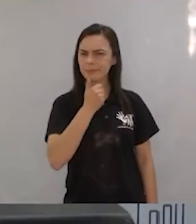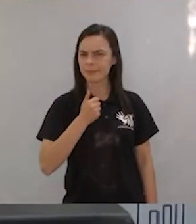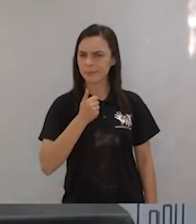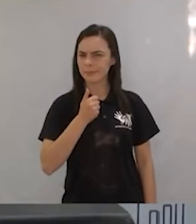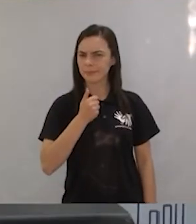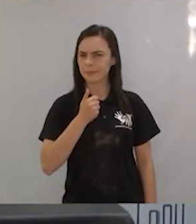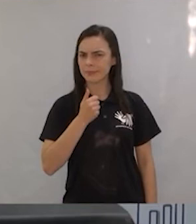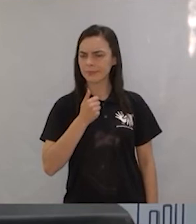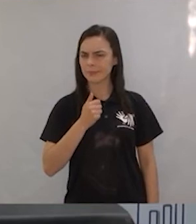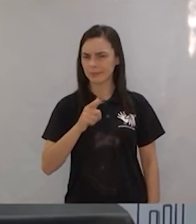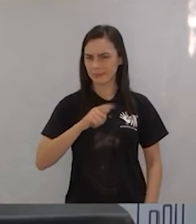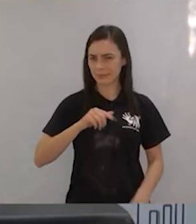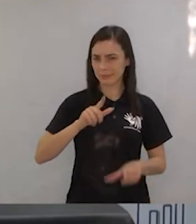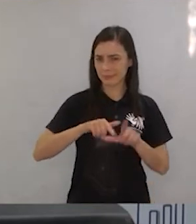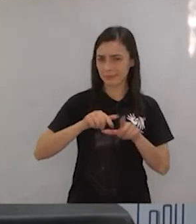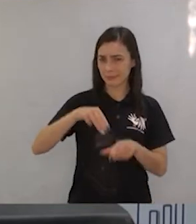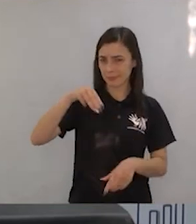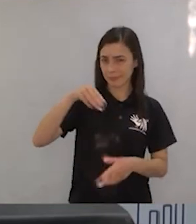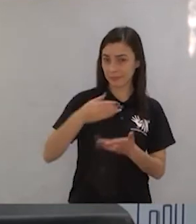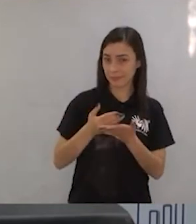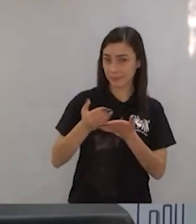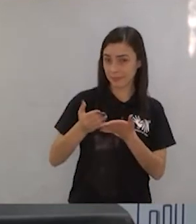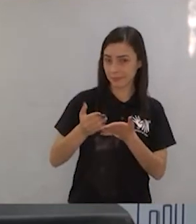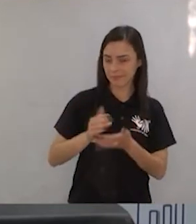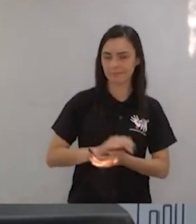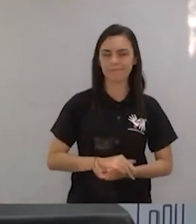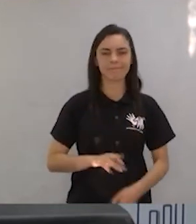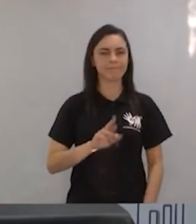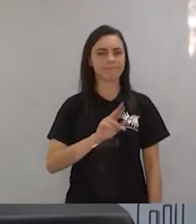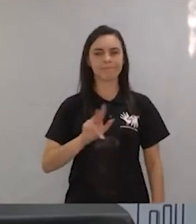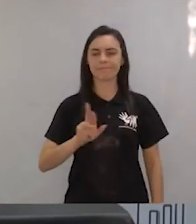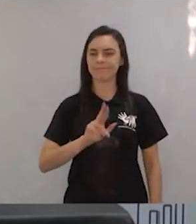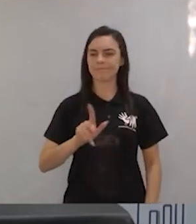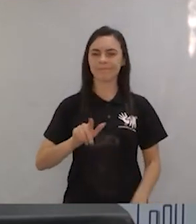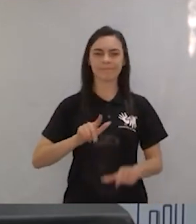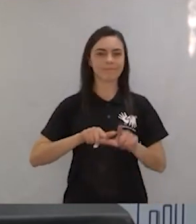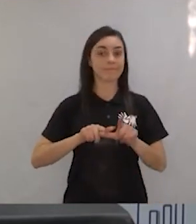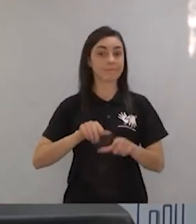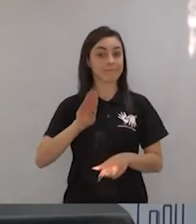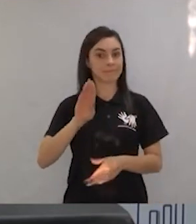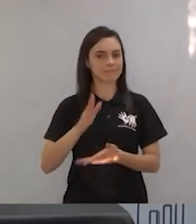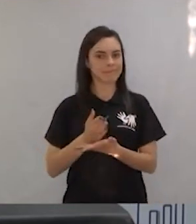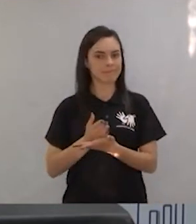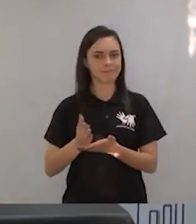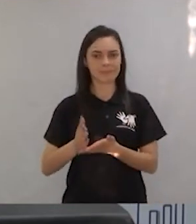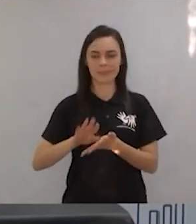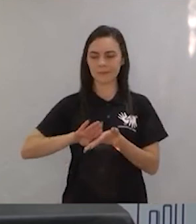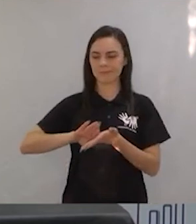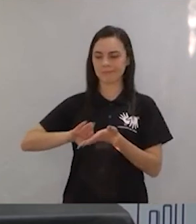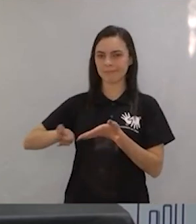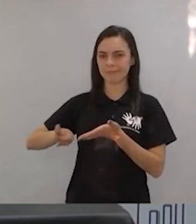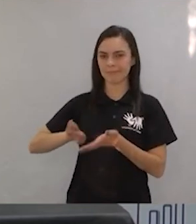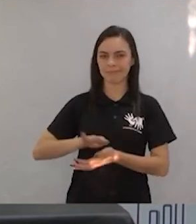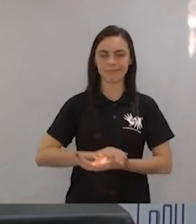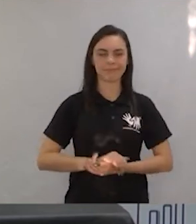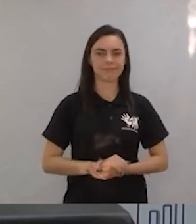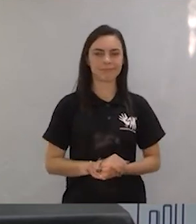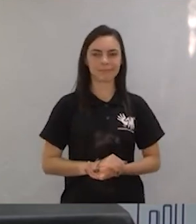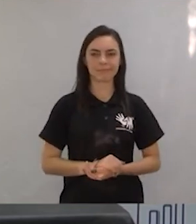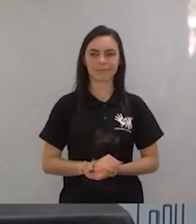Beleza. Começa com a letra M? Não, começa com a letra B. Então, não dá para entrar na nossa